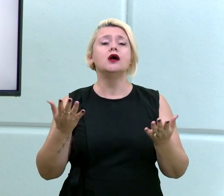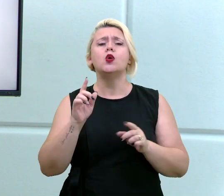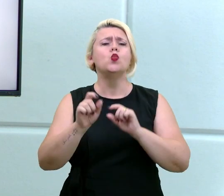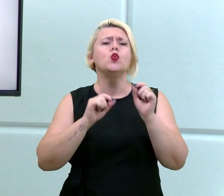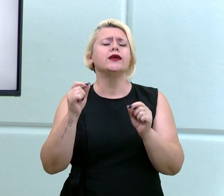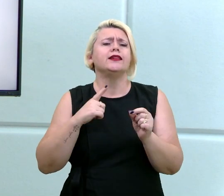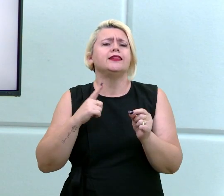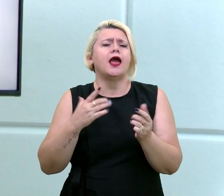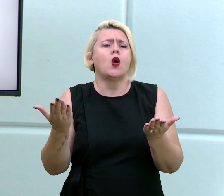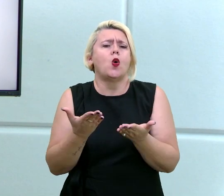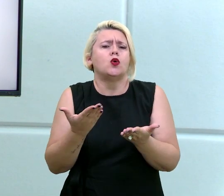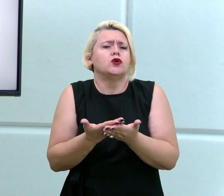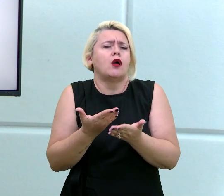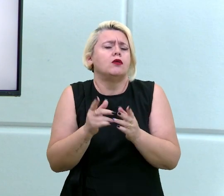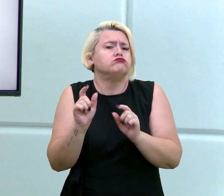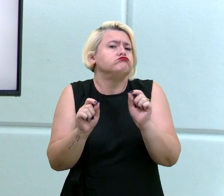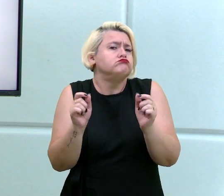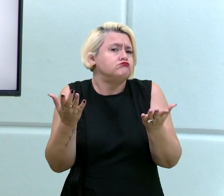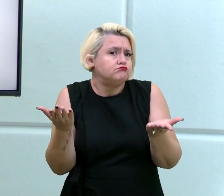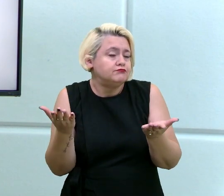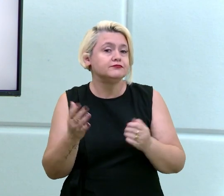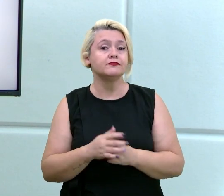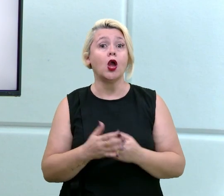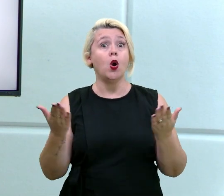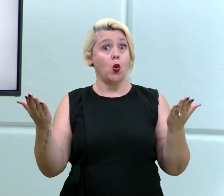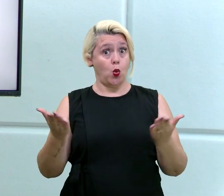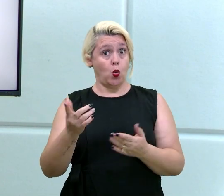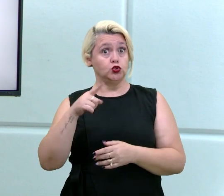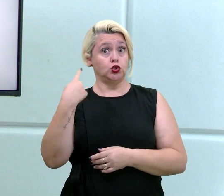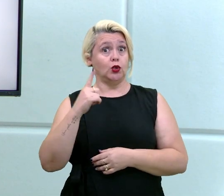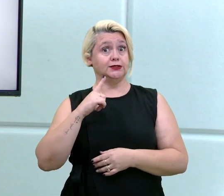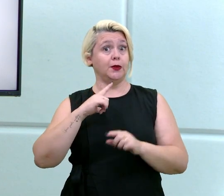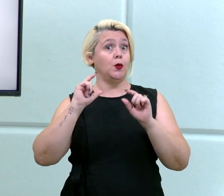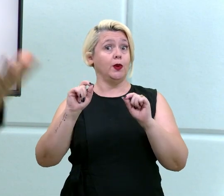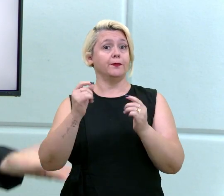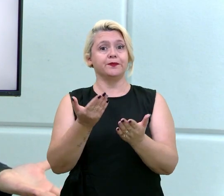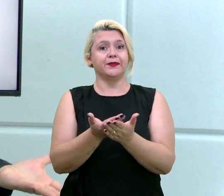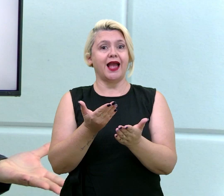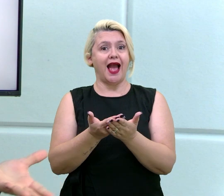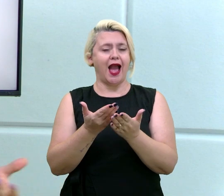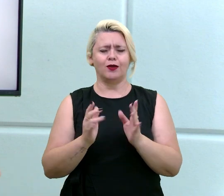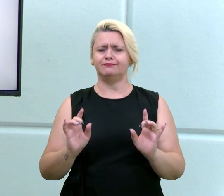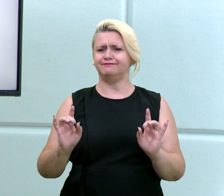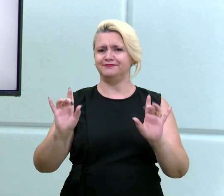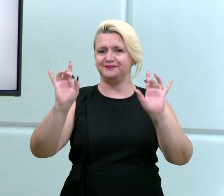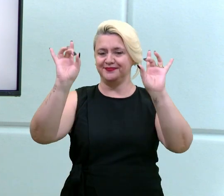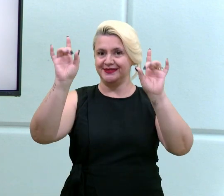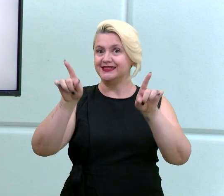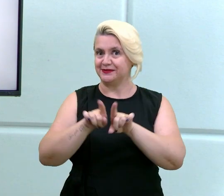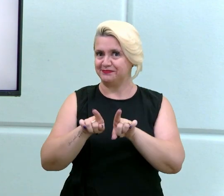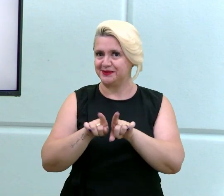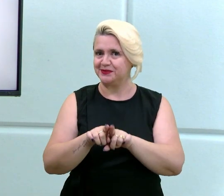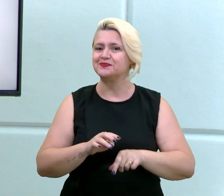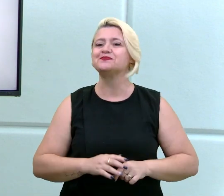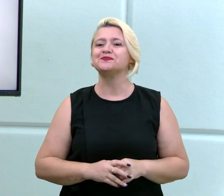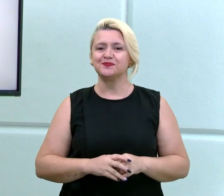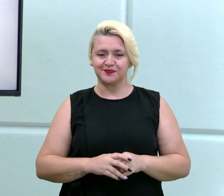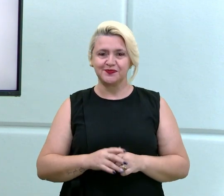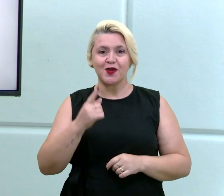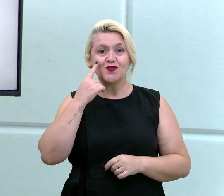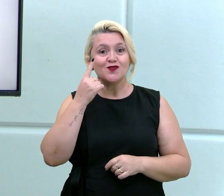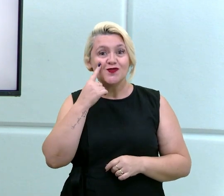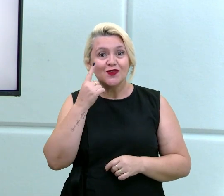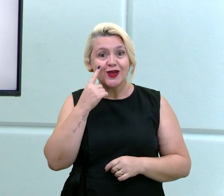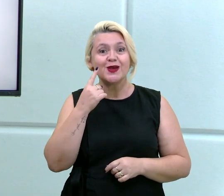hoje, professora? Hoje nós temos uma aula muito especial também. Então,